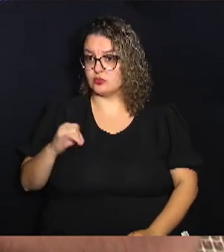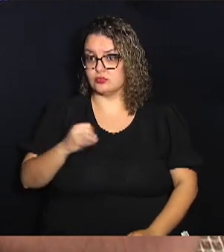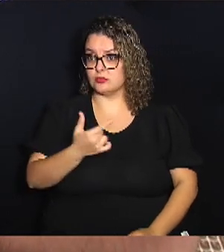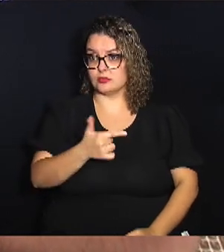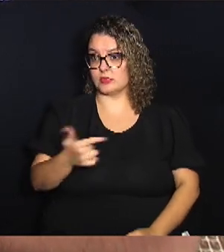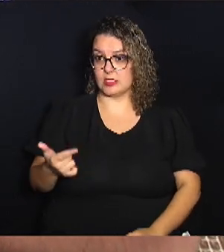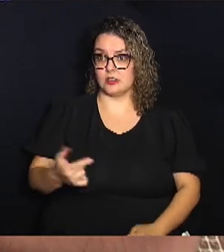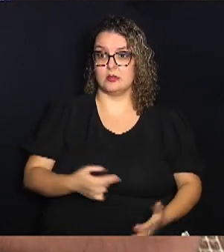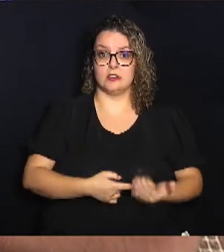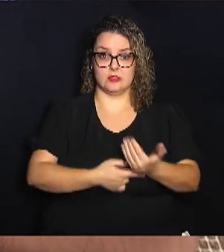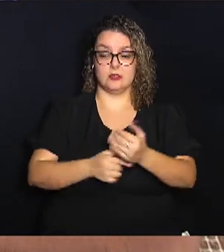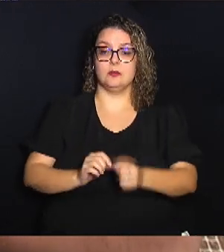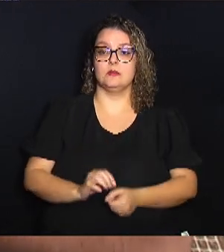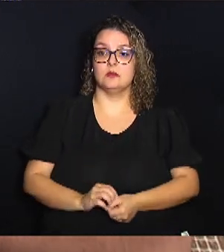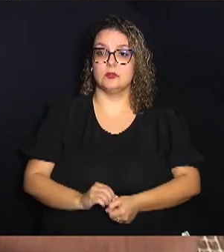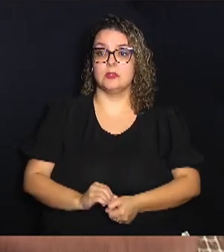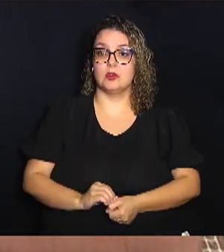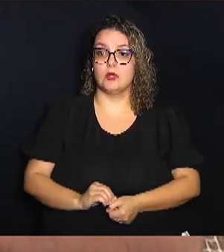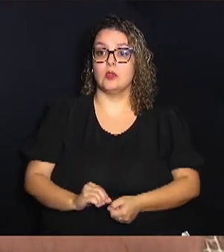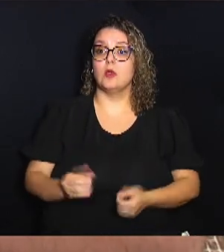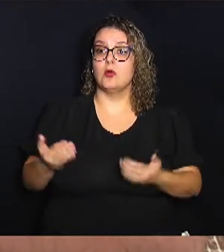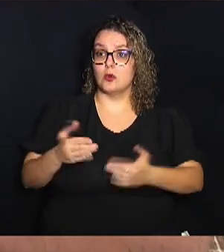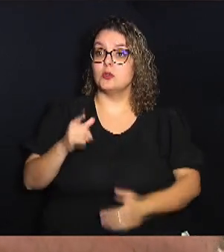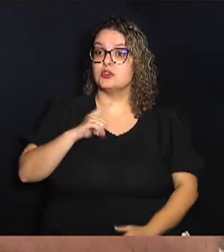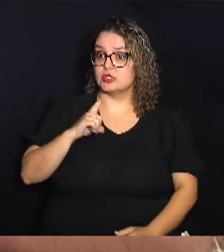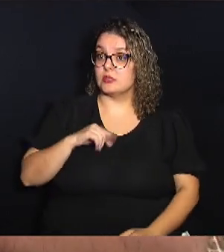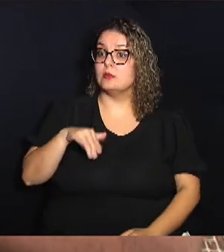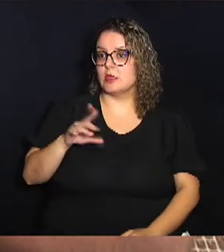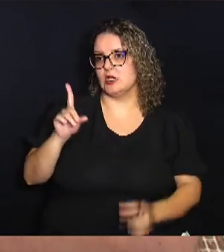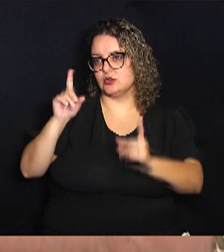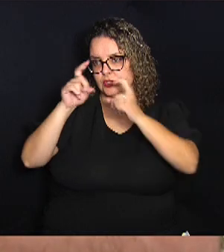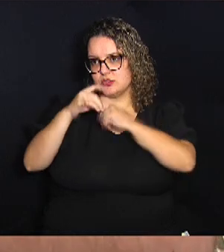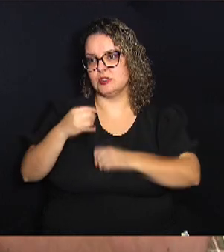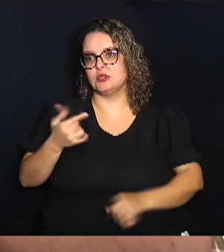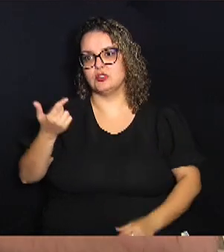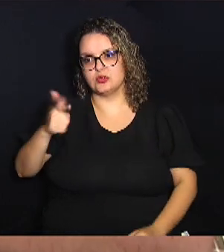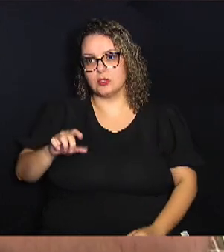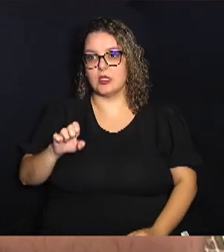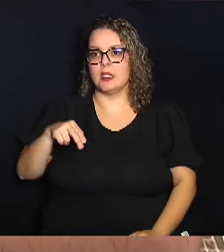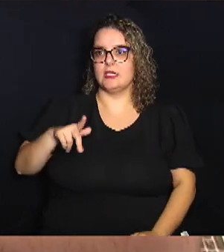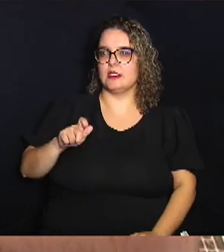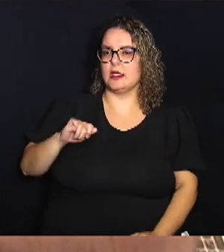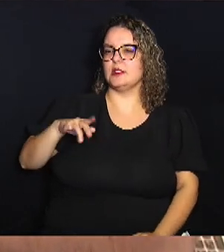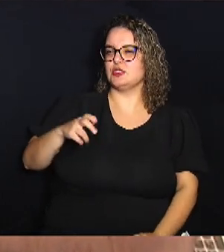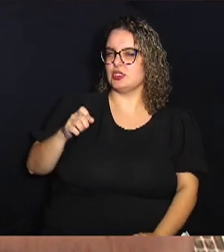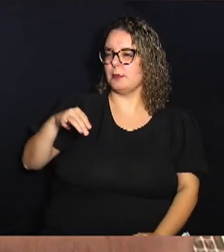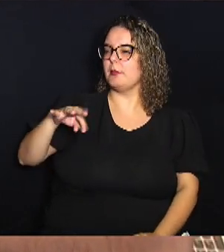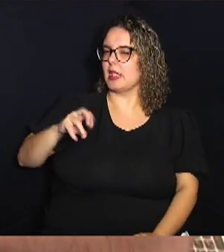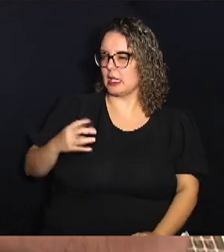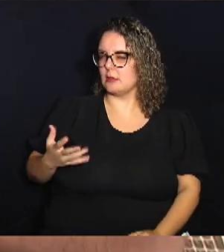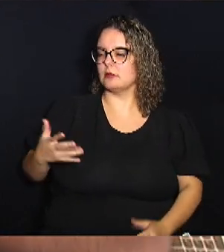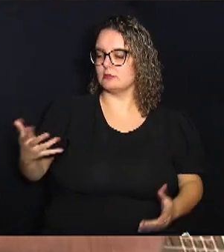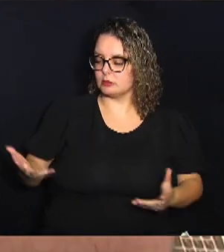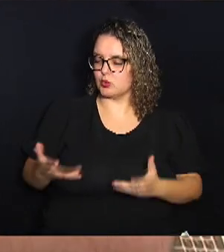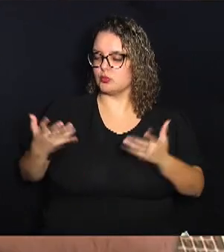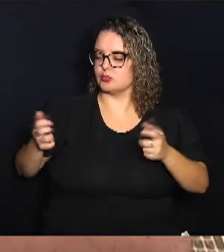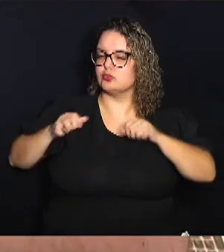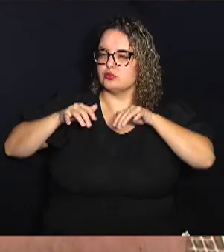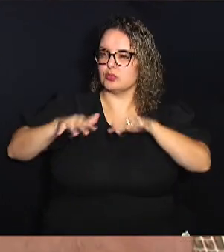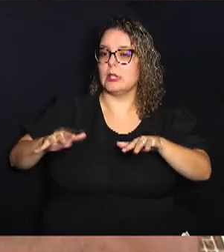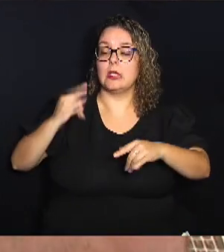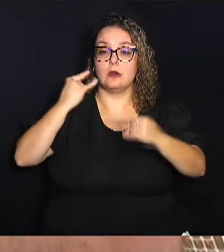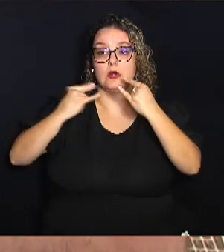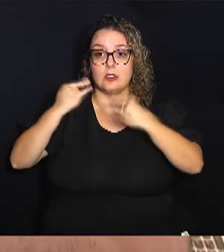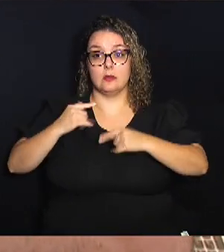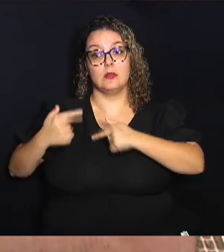tenho certeza que nós teríamos muito mais dificuldade de manter o engajamento e manter essa atratividade